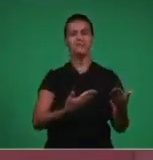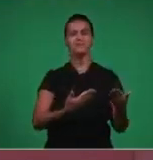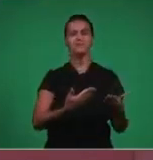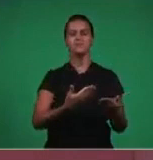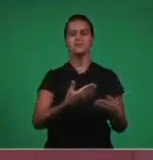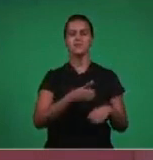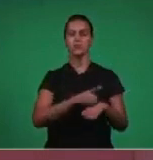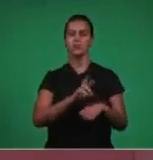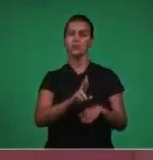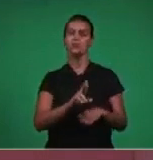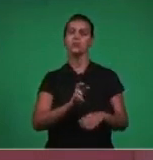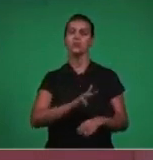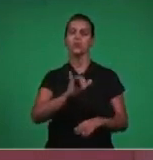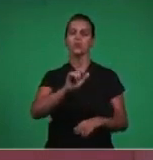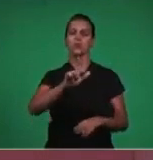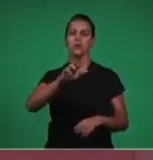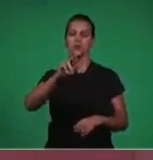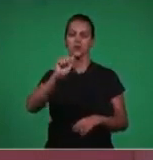Willer.